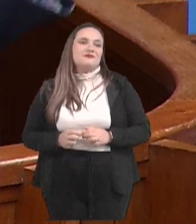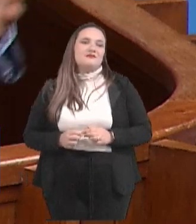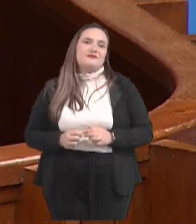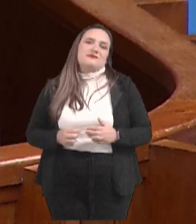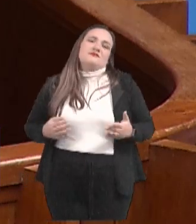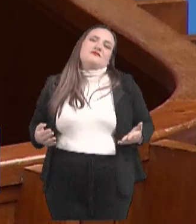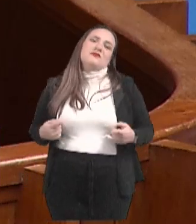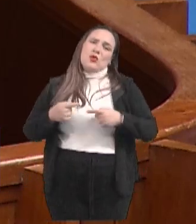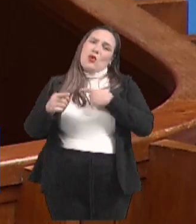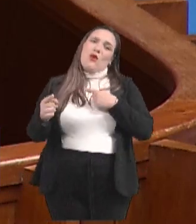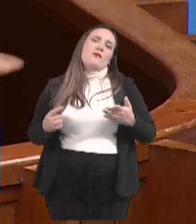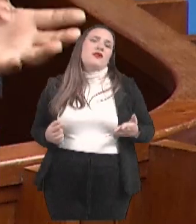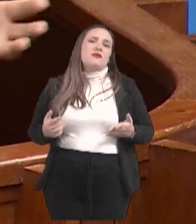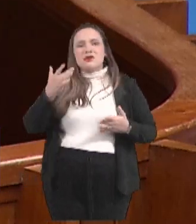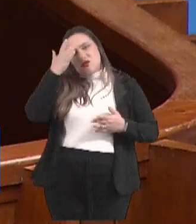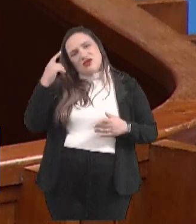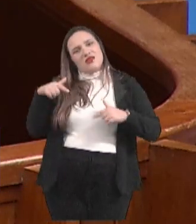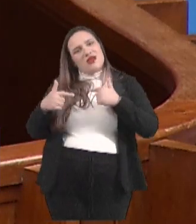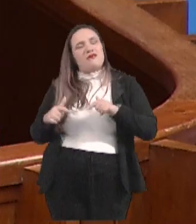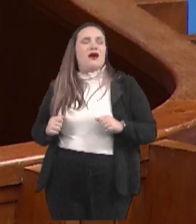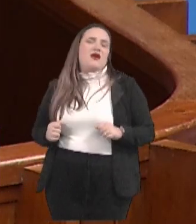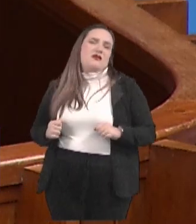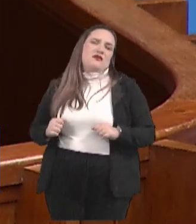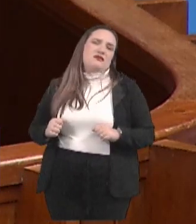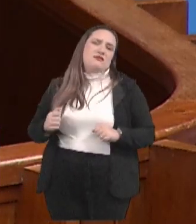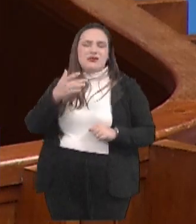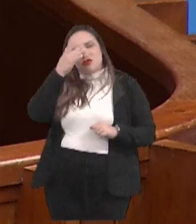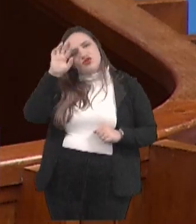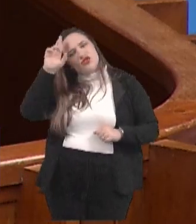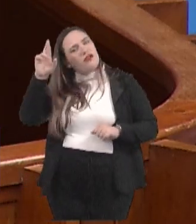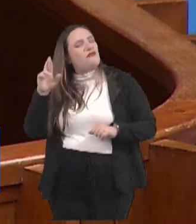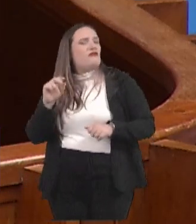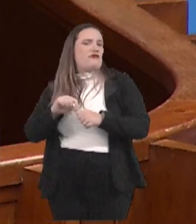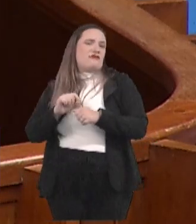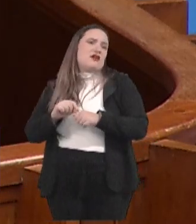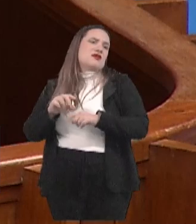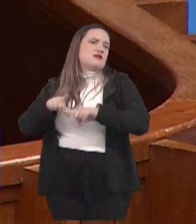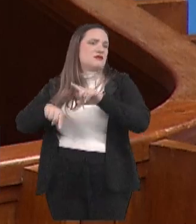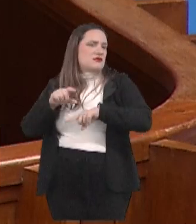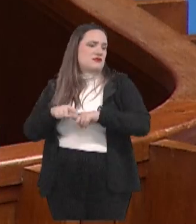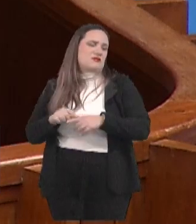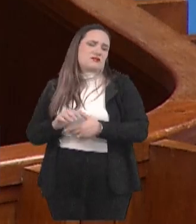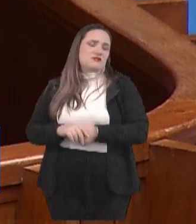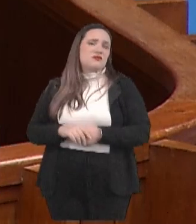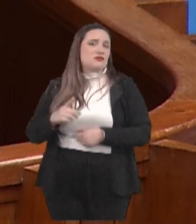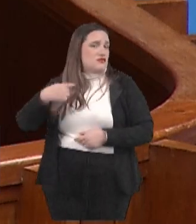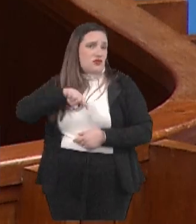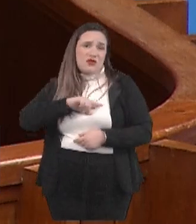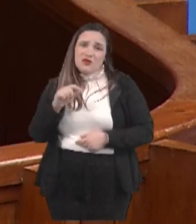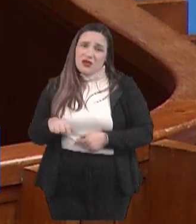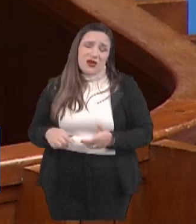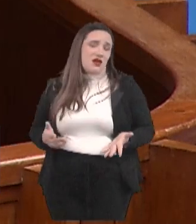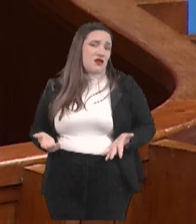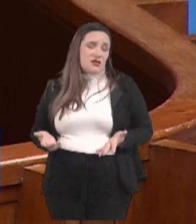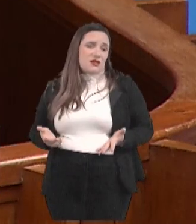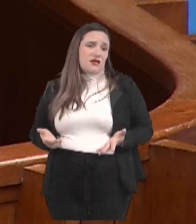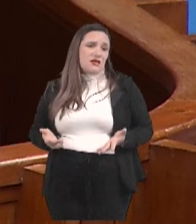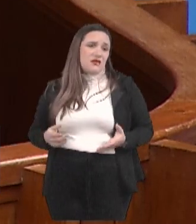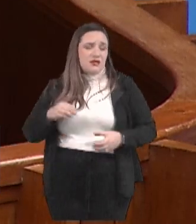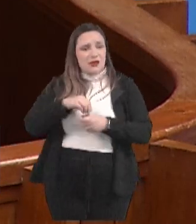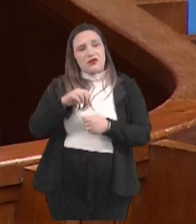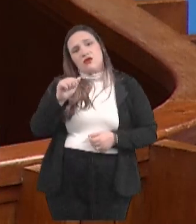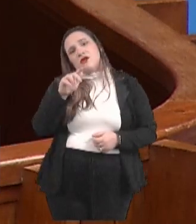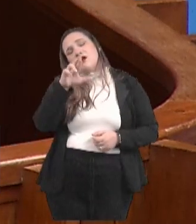quem trabalha e produz. Eu não sei por que motivo. Nós já temos que, no setor produtivo do